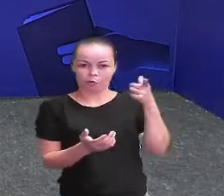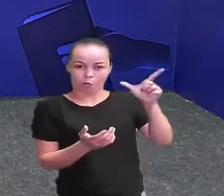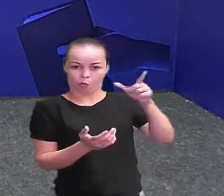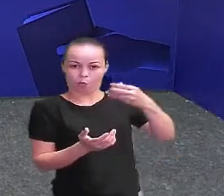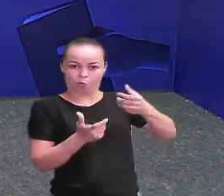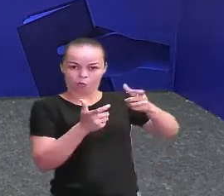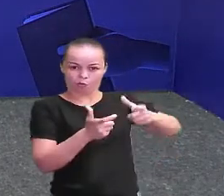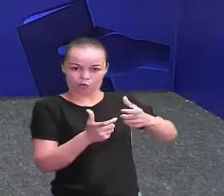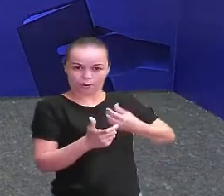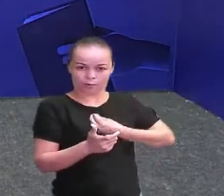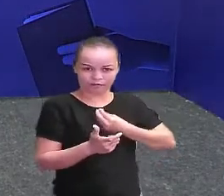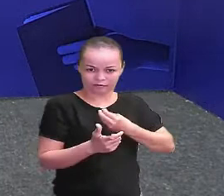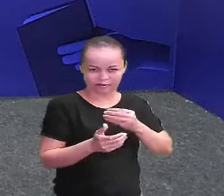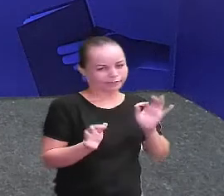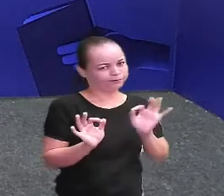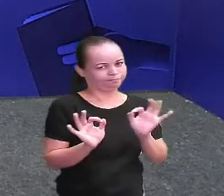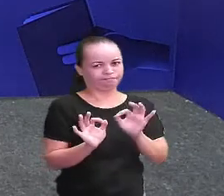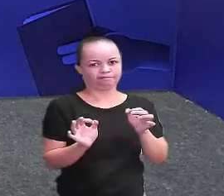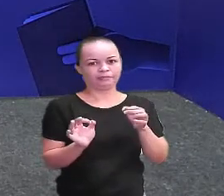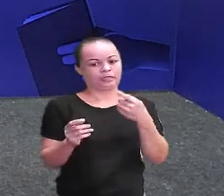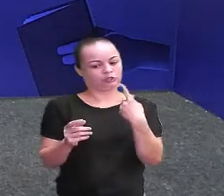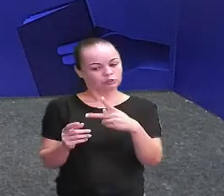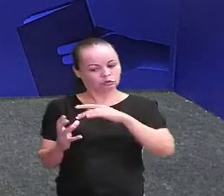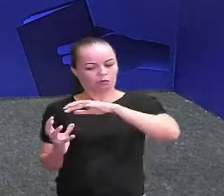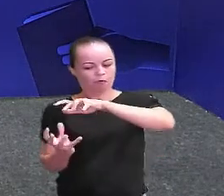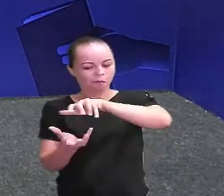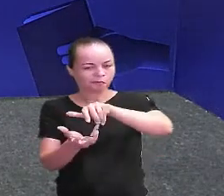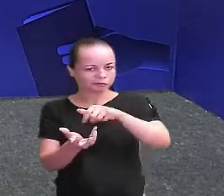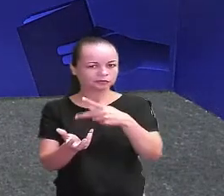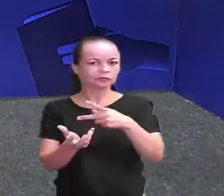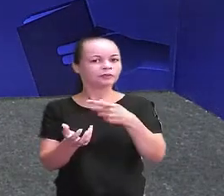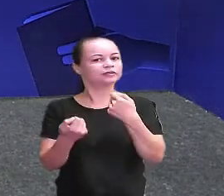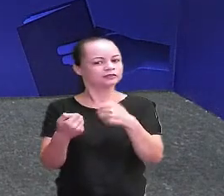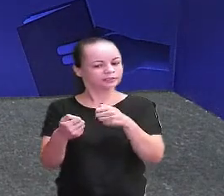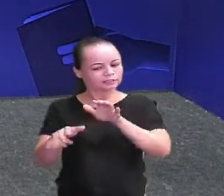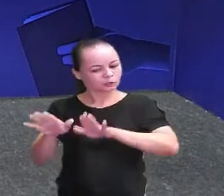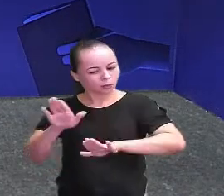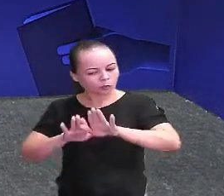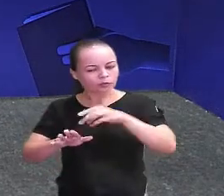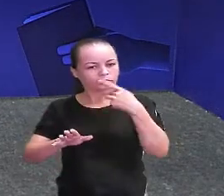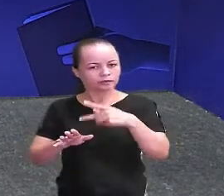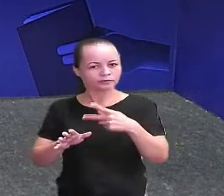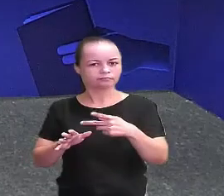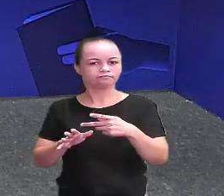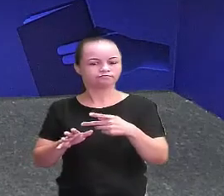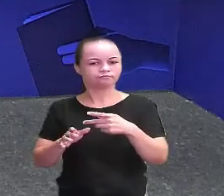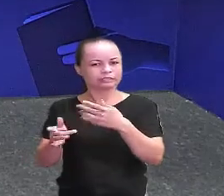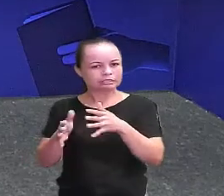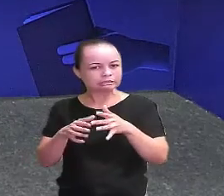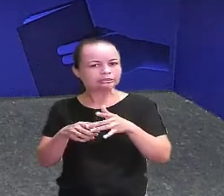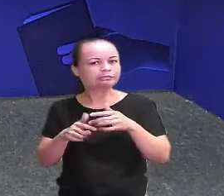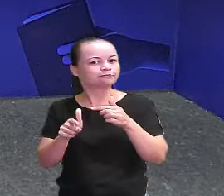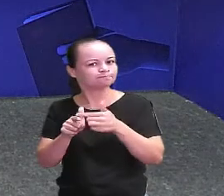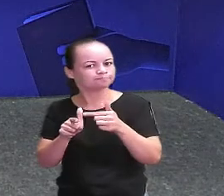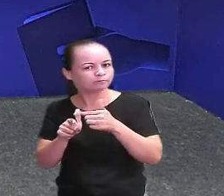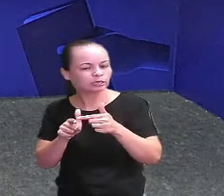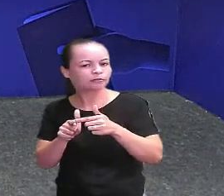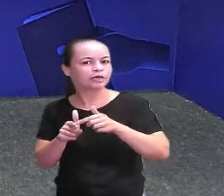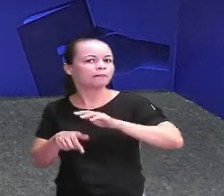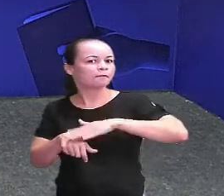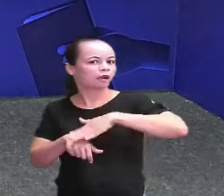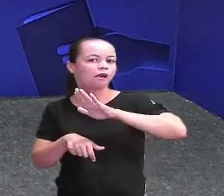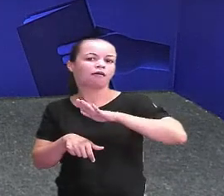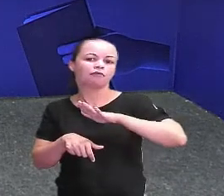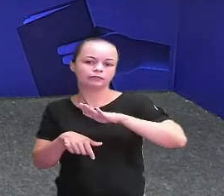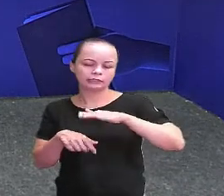Por isso que a gente precisa preservá-lo e cuidar bem direitinho dele, porque, ó, tá baixando doentinho já, viu? A gente precisa cuidar dele direitinho